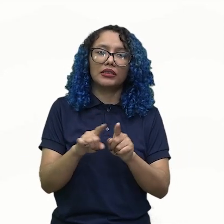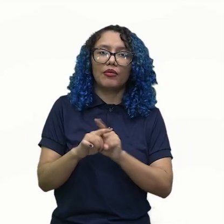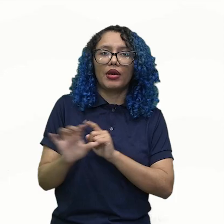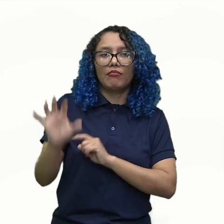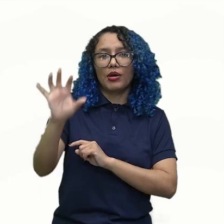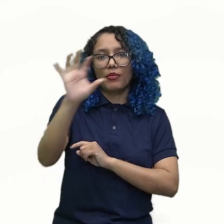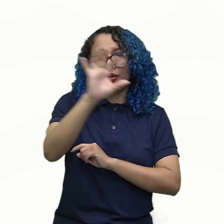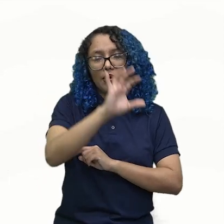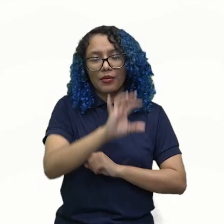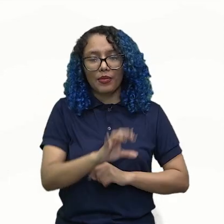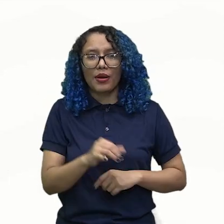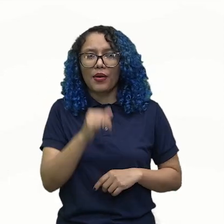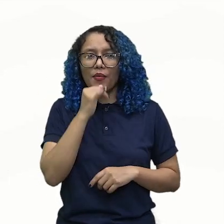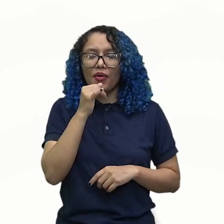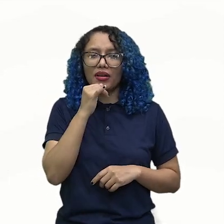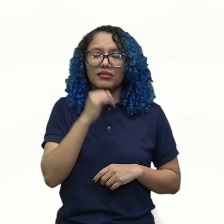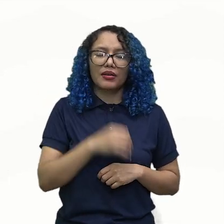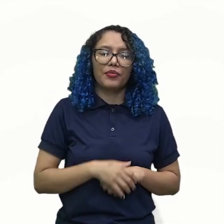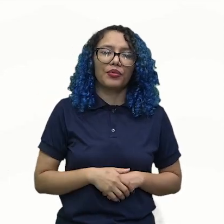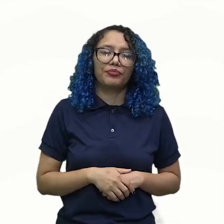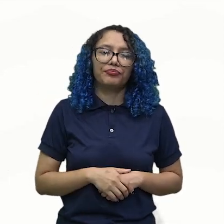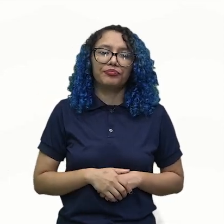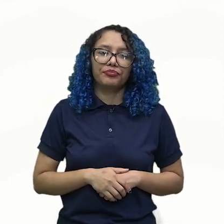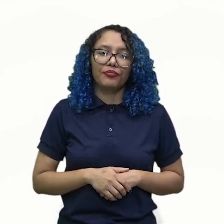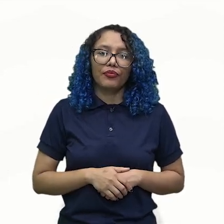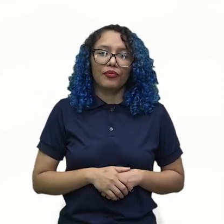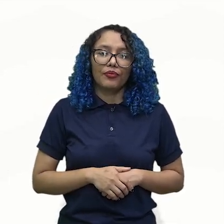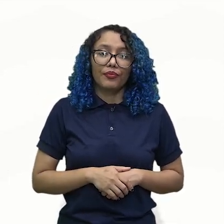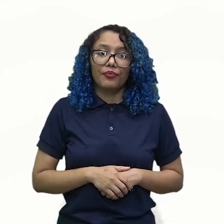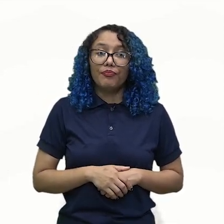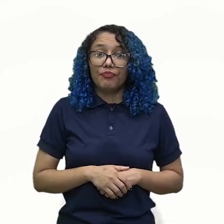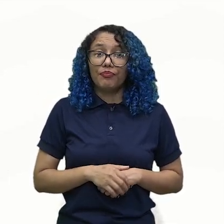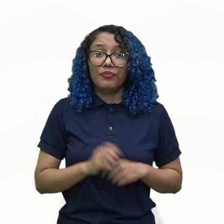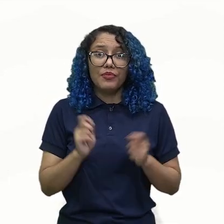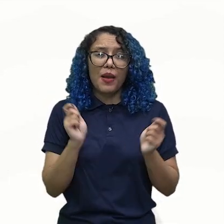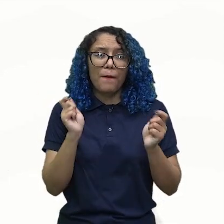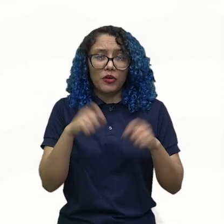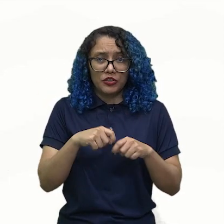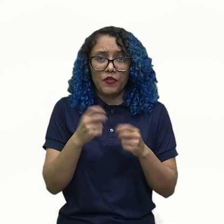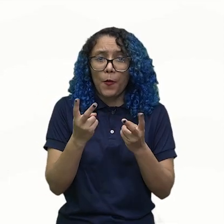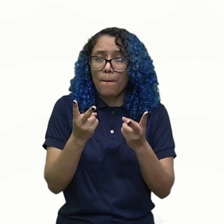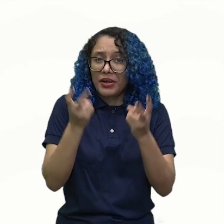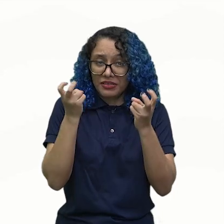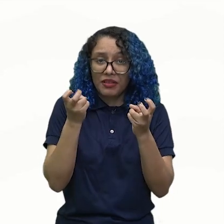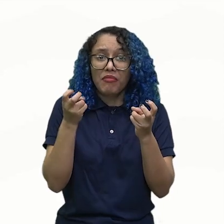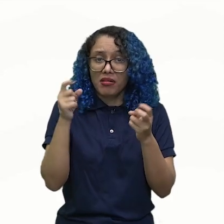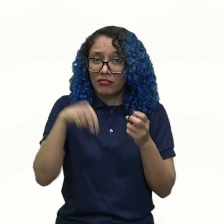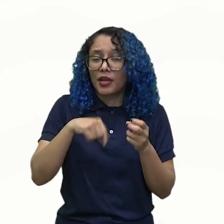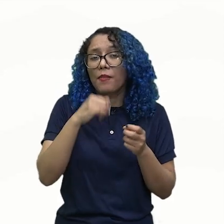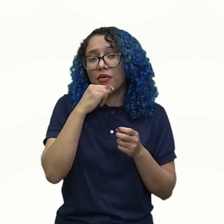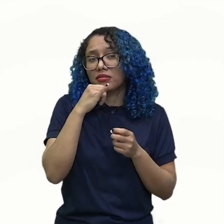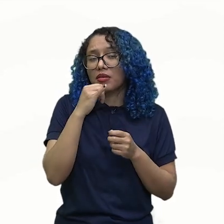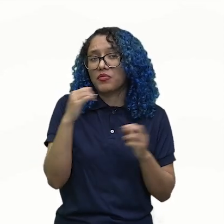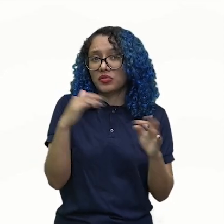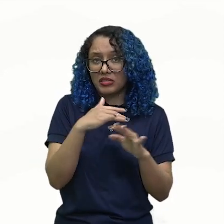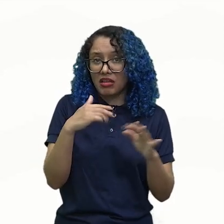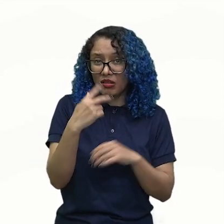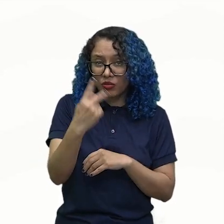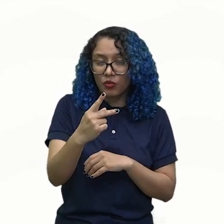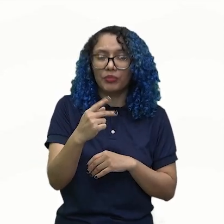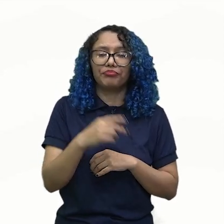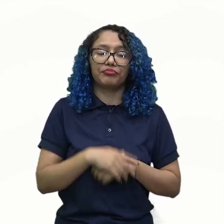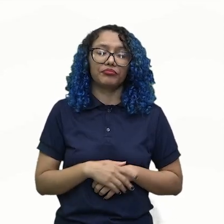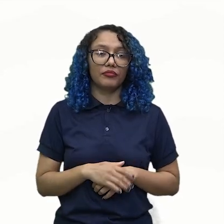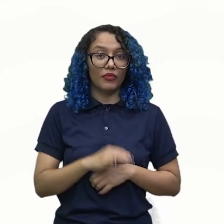Você não precisa ir longe para observar a desigualdade socioespacial. Observe a sua cidade. Tem